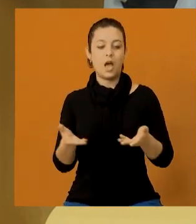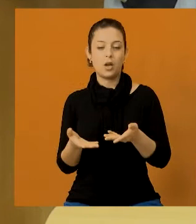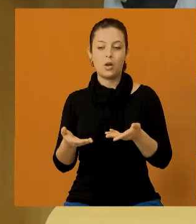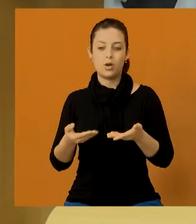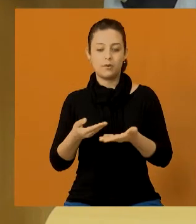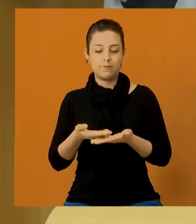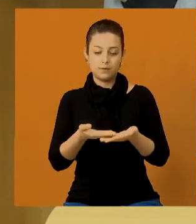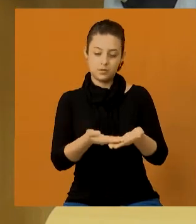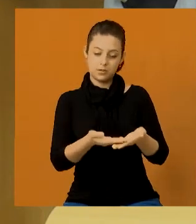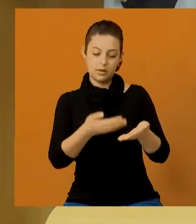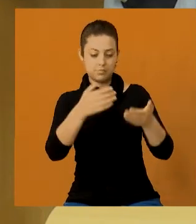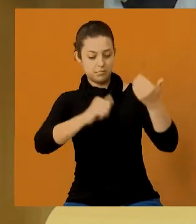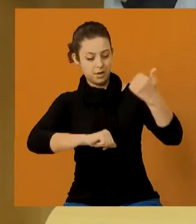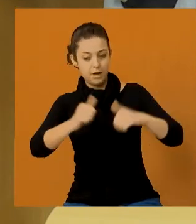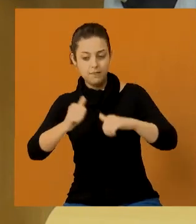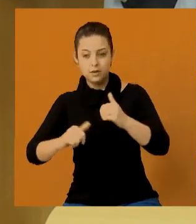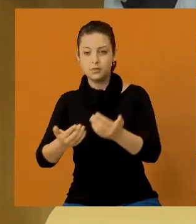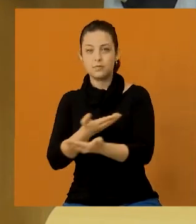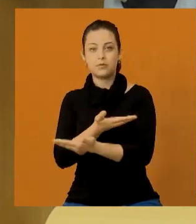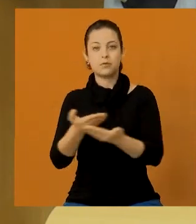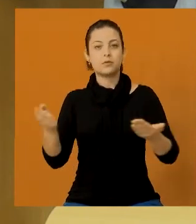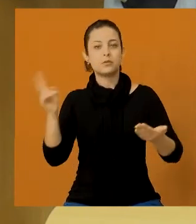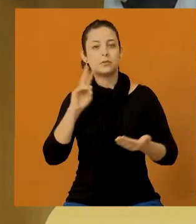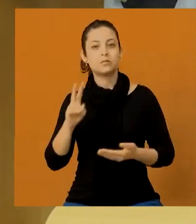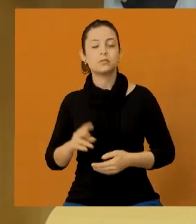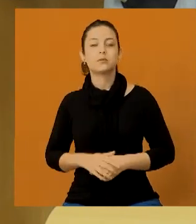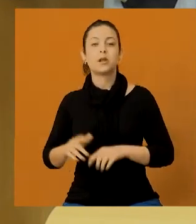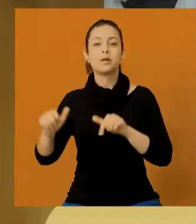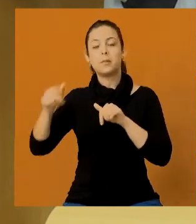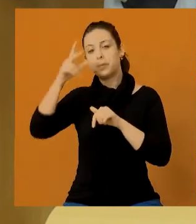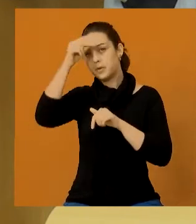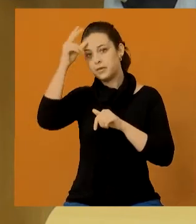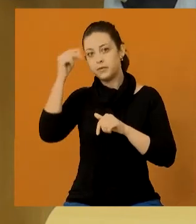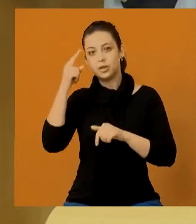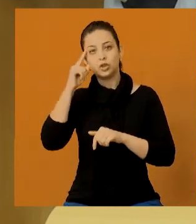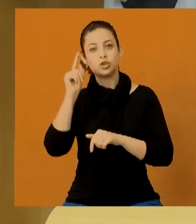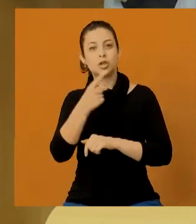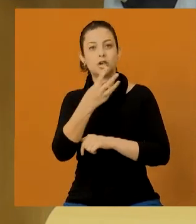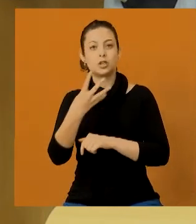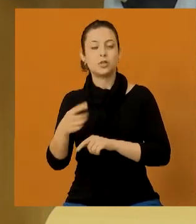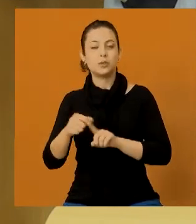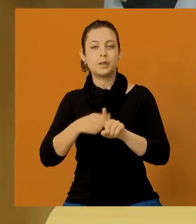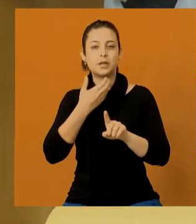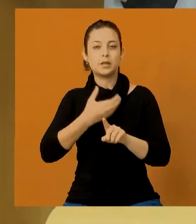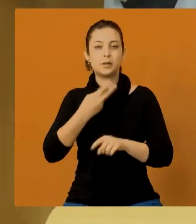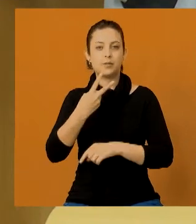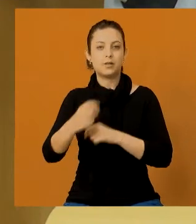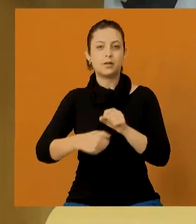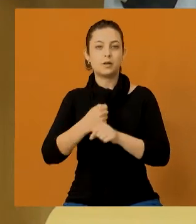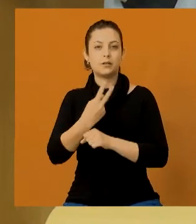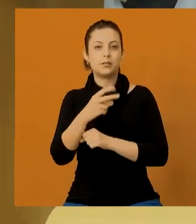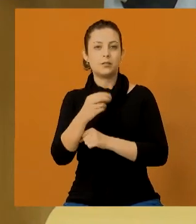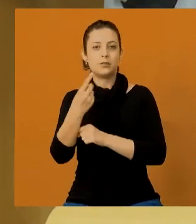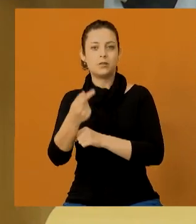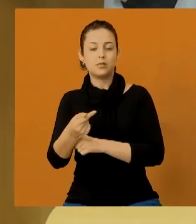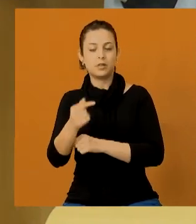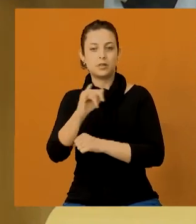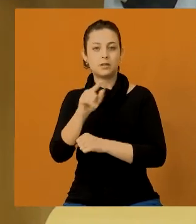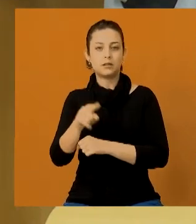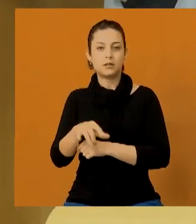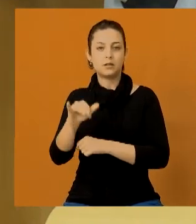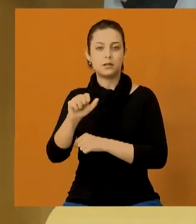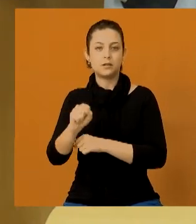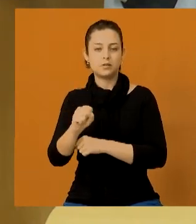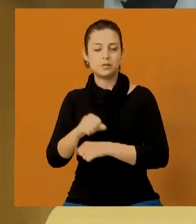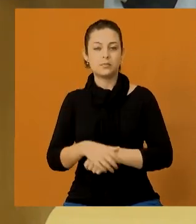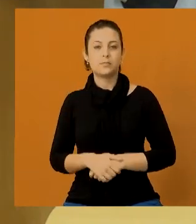submeto à elevada apreciação dos senhores vereadores. Gabinete do Prefeito, 14 de dezembro de 2017, Isaías José de Santana, Prefeito